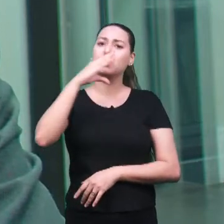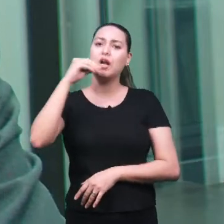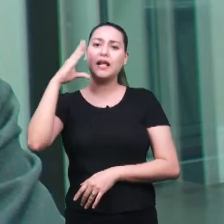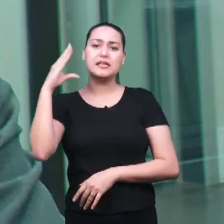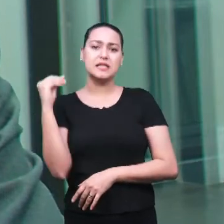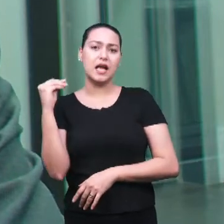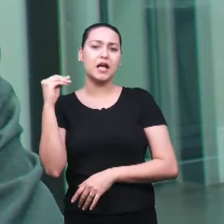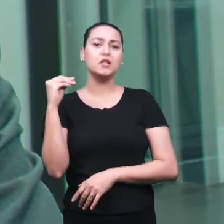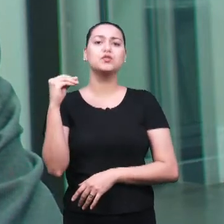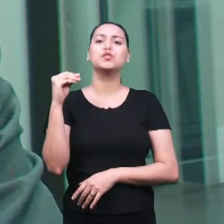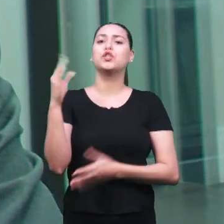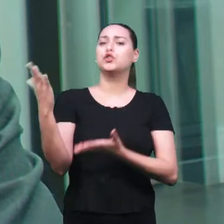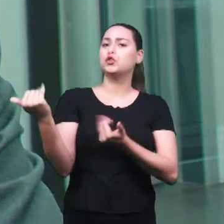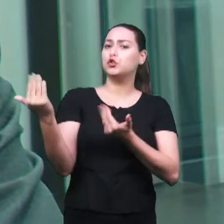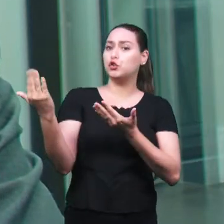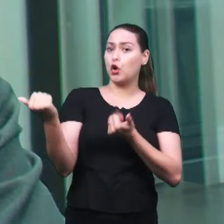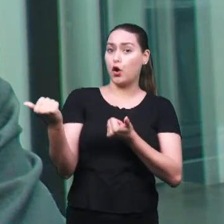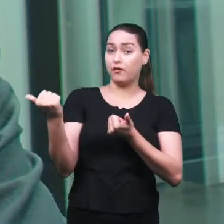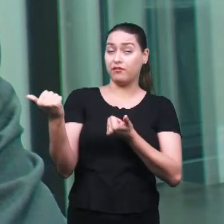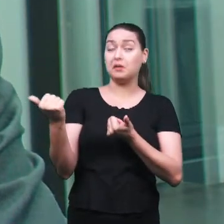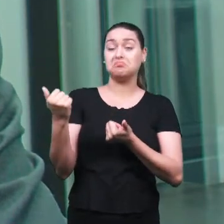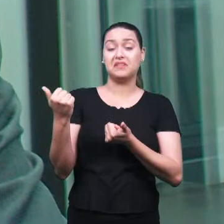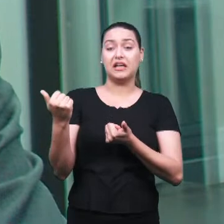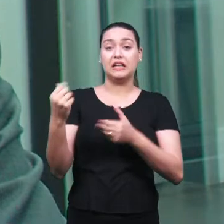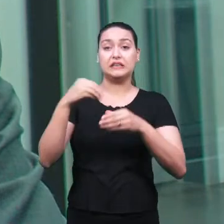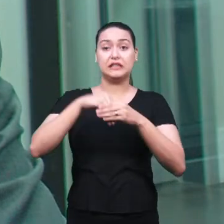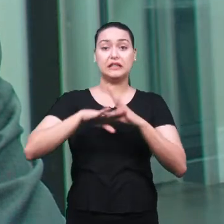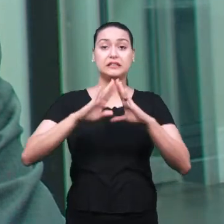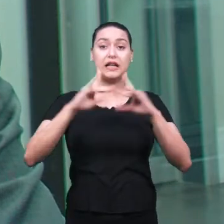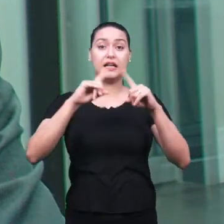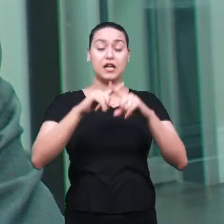professora que, por conta de